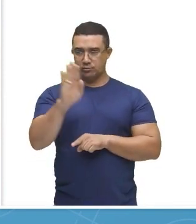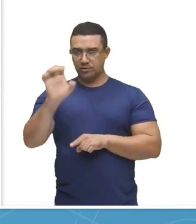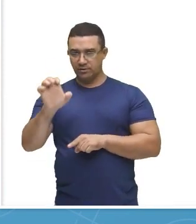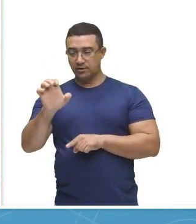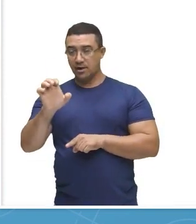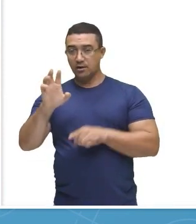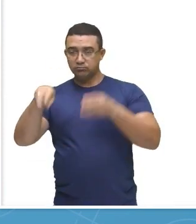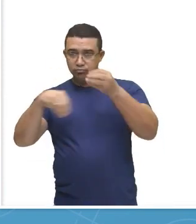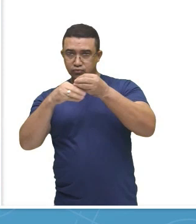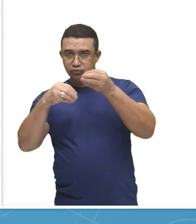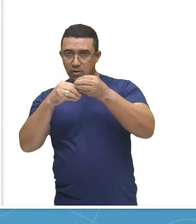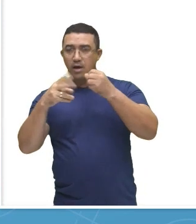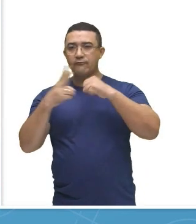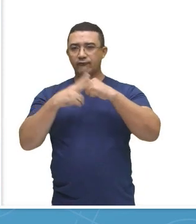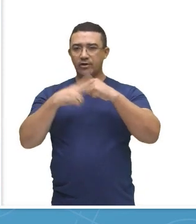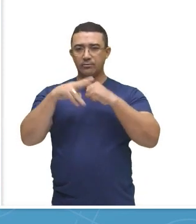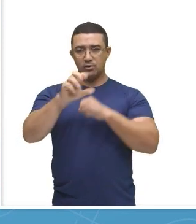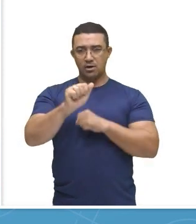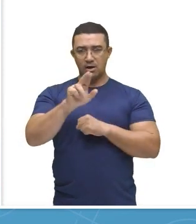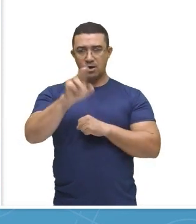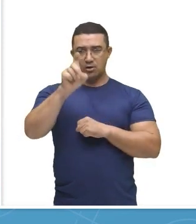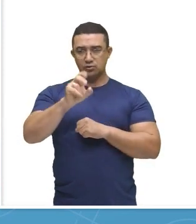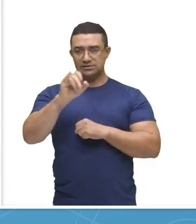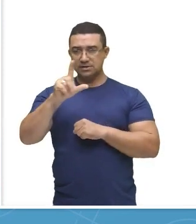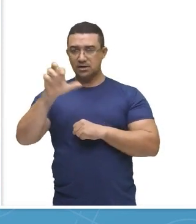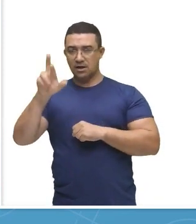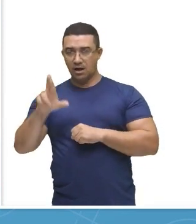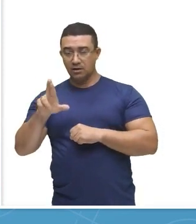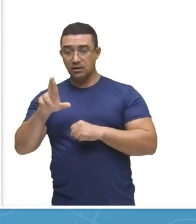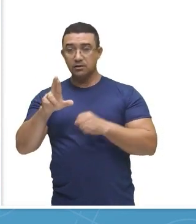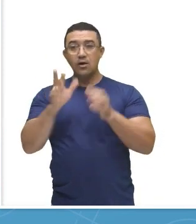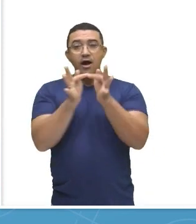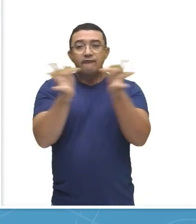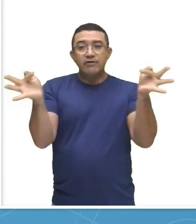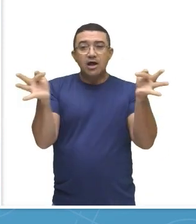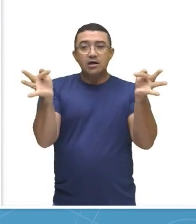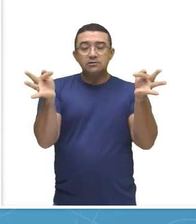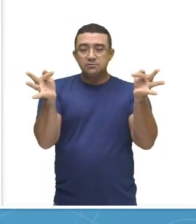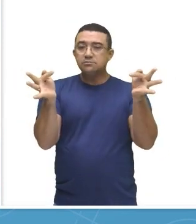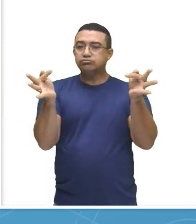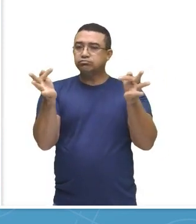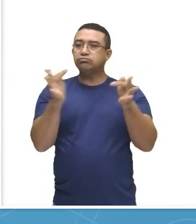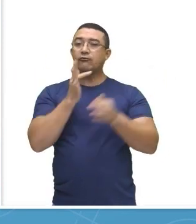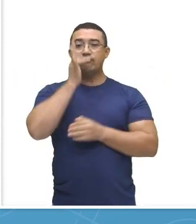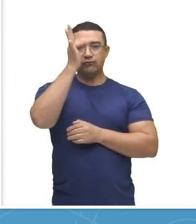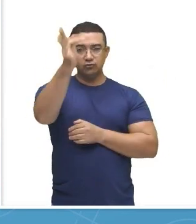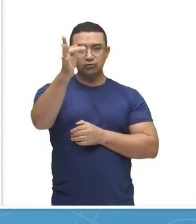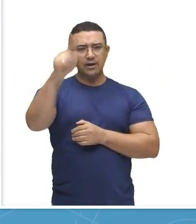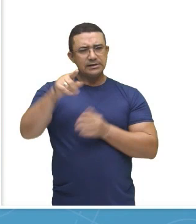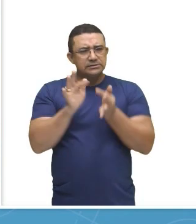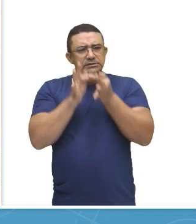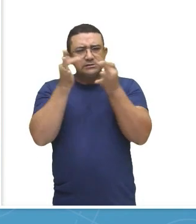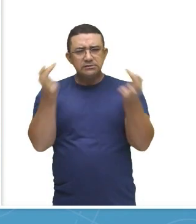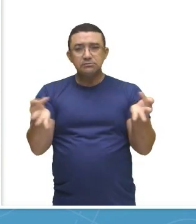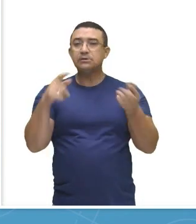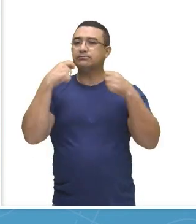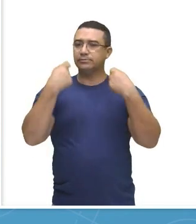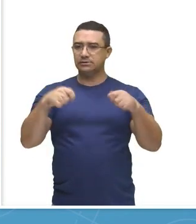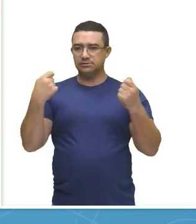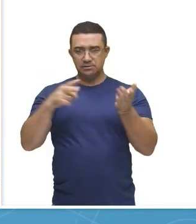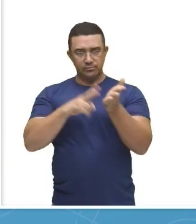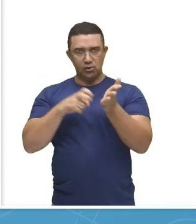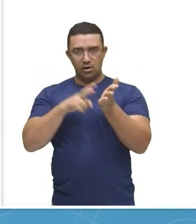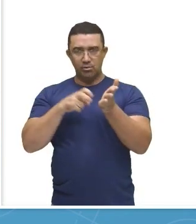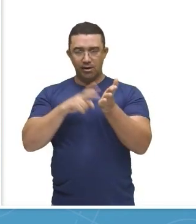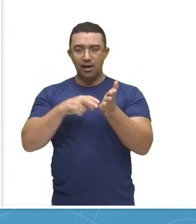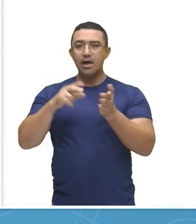para dizer para vocês que a oração está no futuro. Então, bem simples. Você precisa aqui de vocabulário e